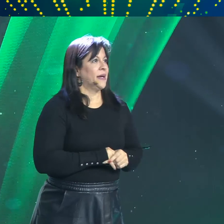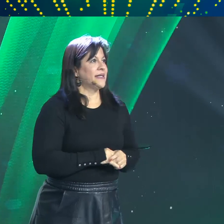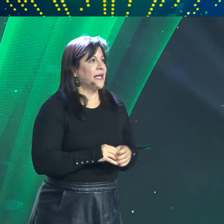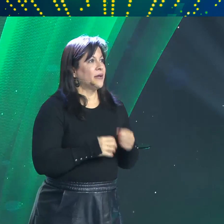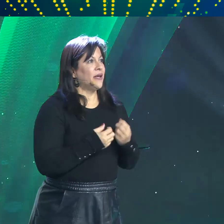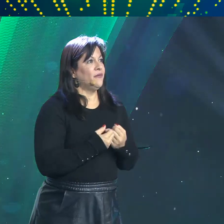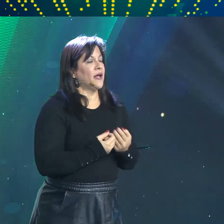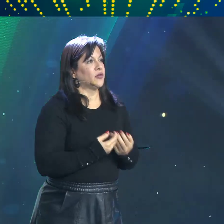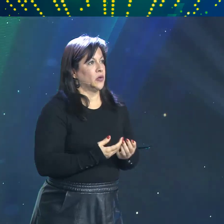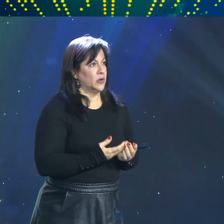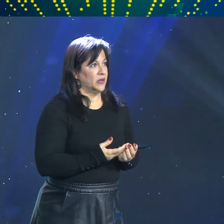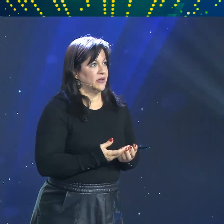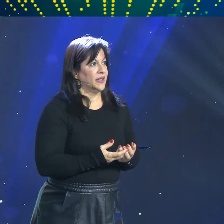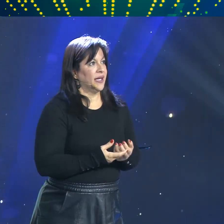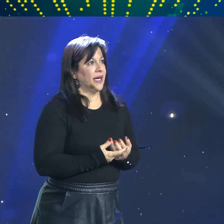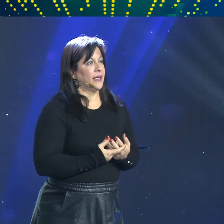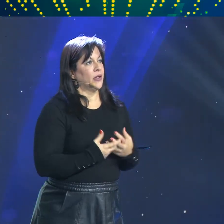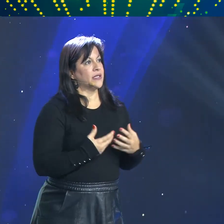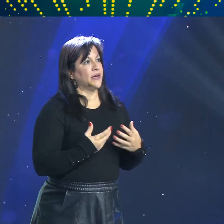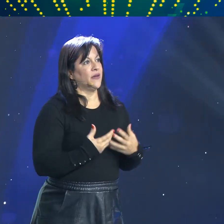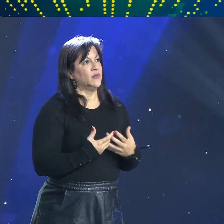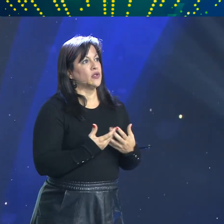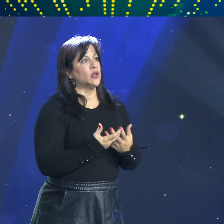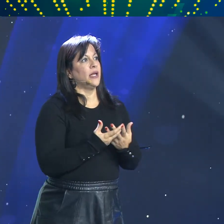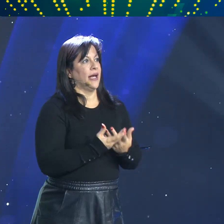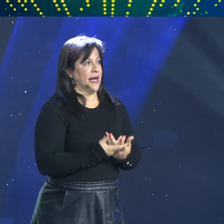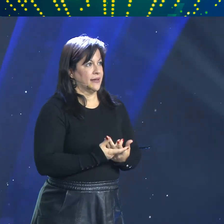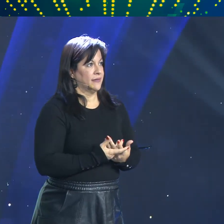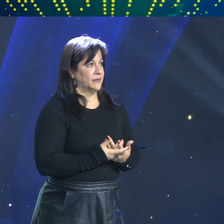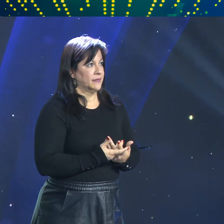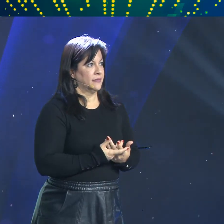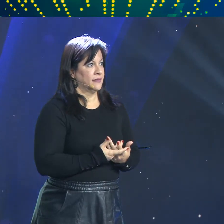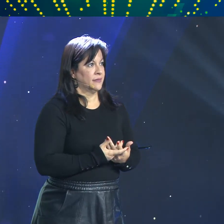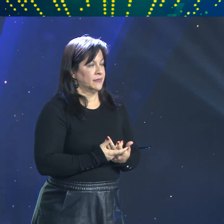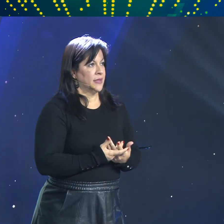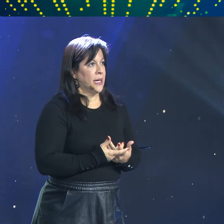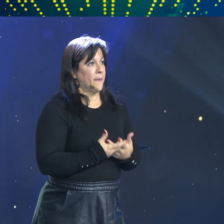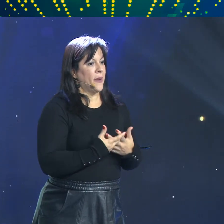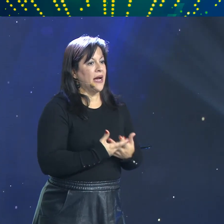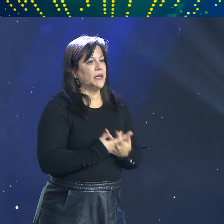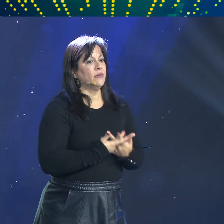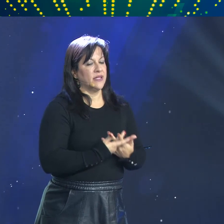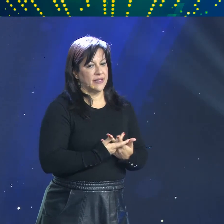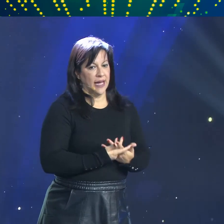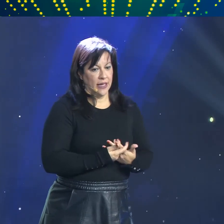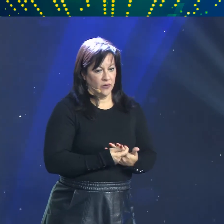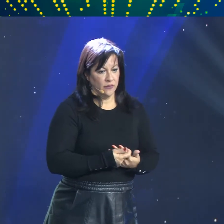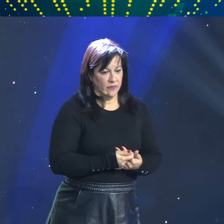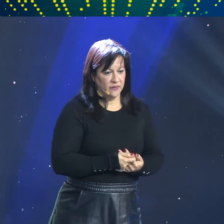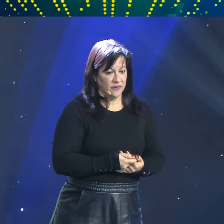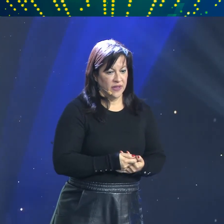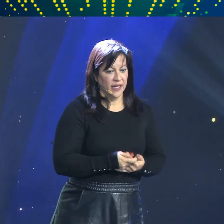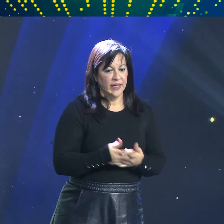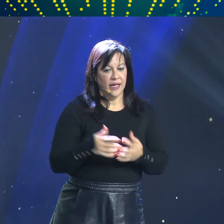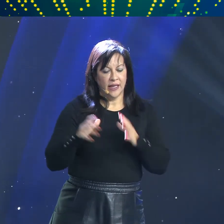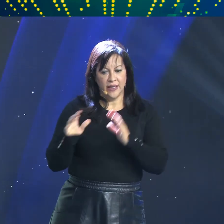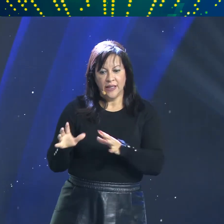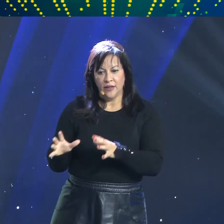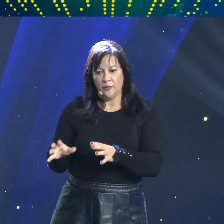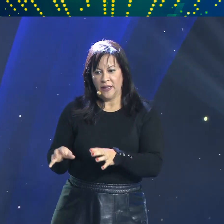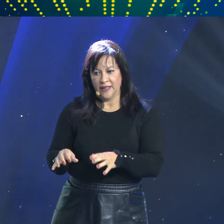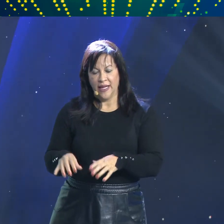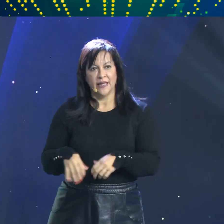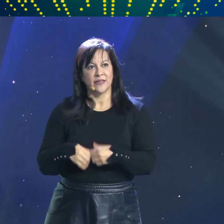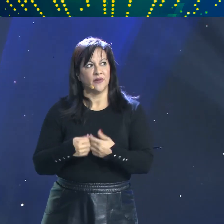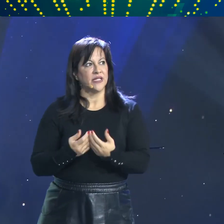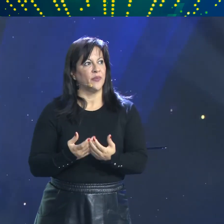Marcelo, que fator nós devemos olhar para um estado, né, além aí